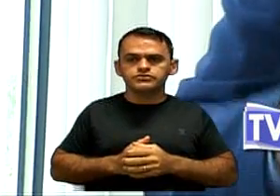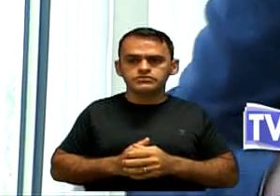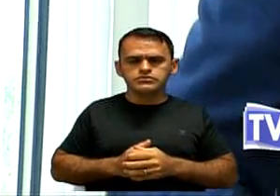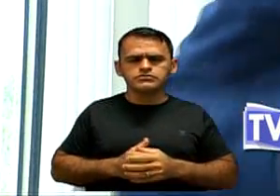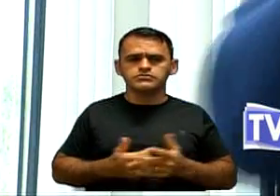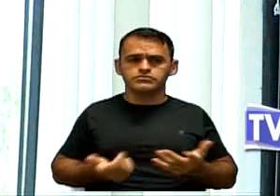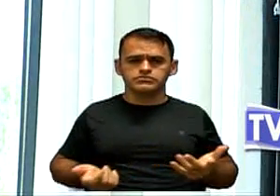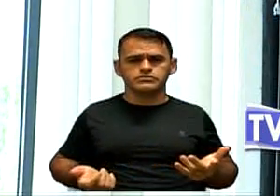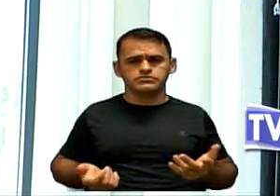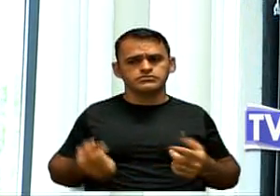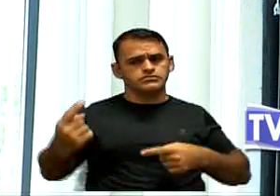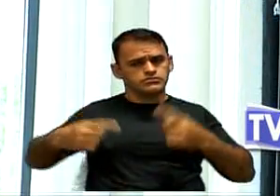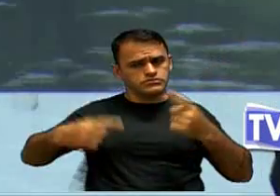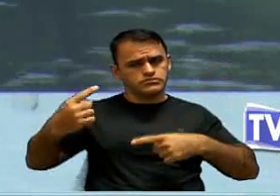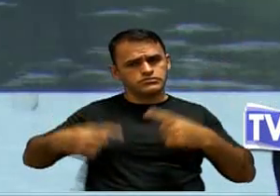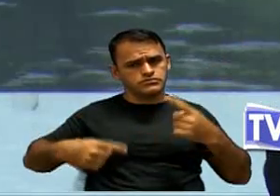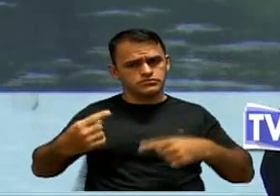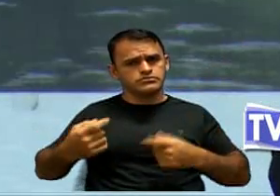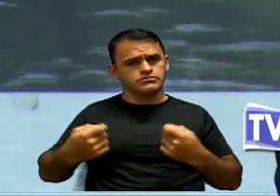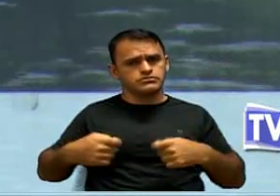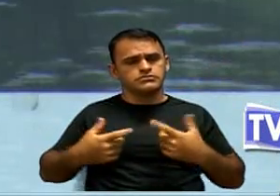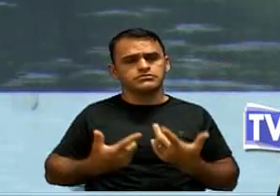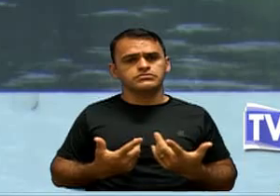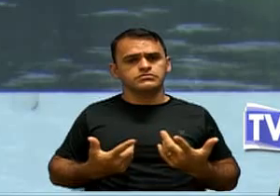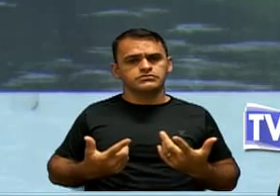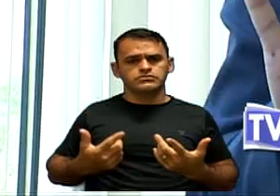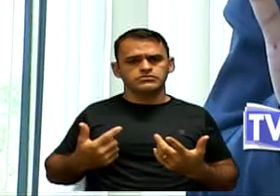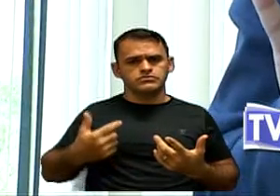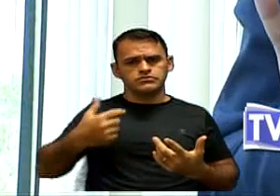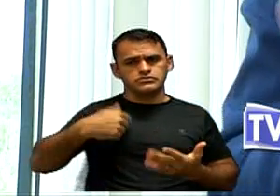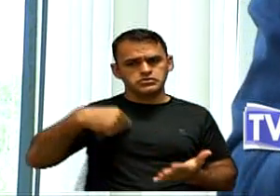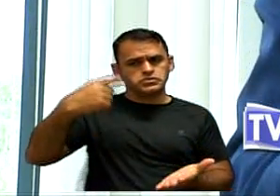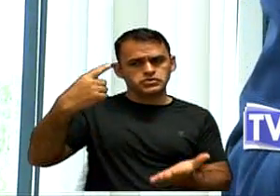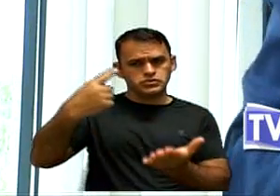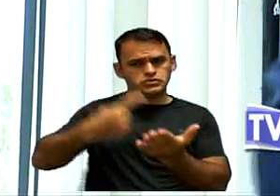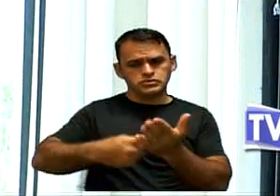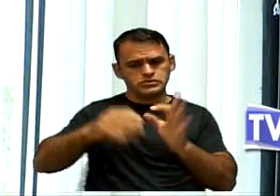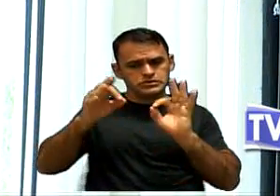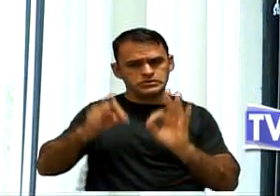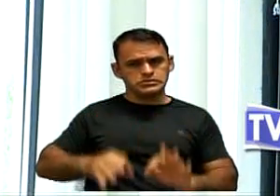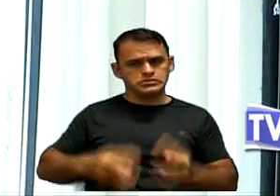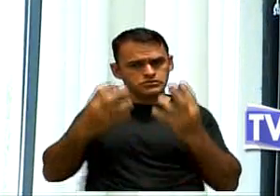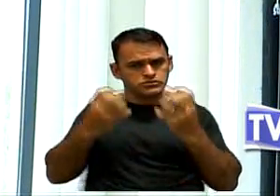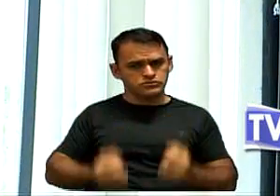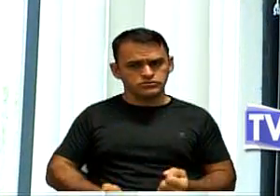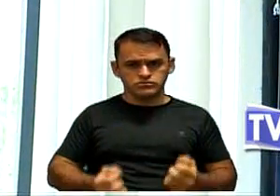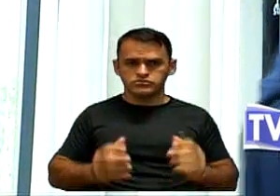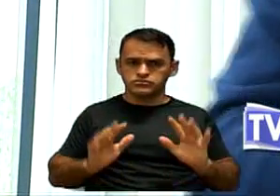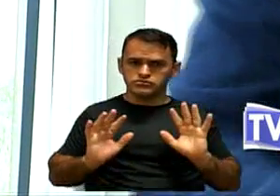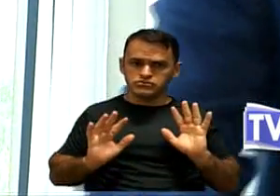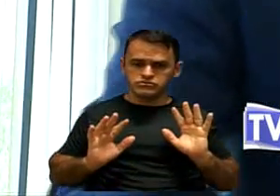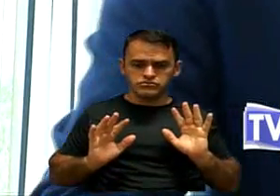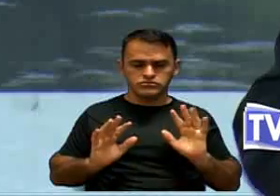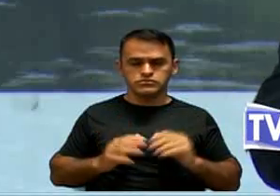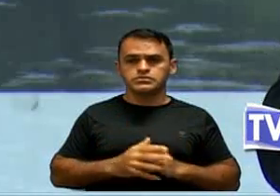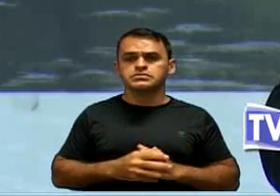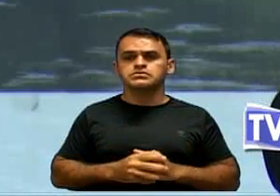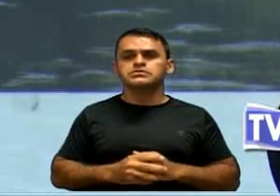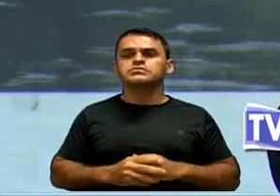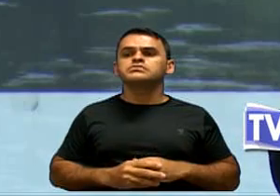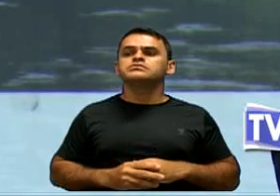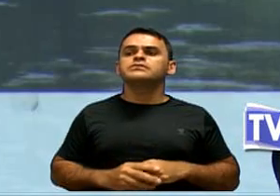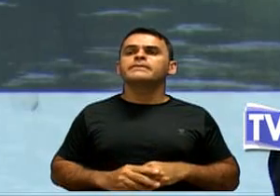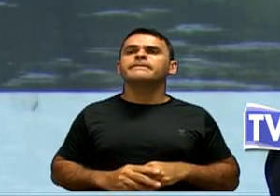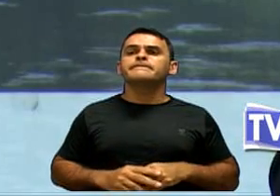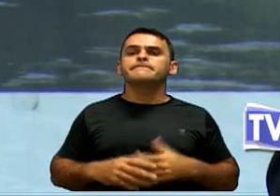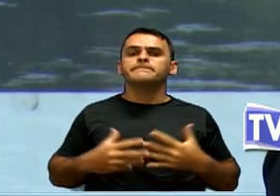parecer para entrar em debate. Isso, tá bom. Mas não tenho o meu compromisso de não, voto tranquilo, no que tange a criação lógico, da secretaria. Tranquilo. Então, se os vereadores,